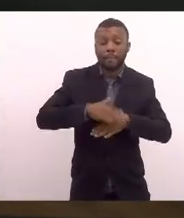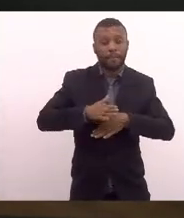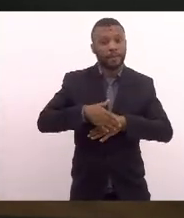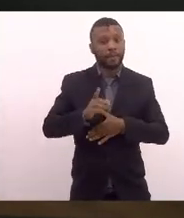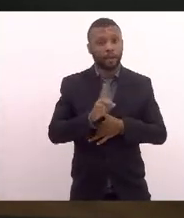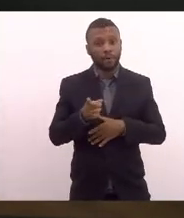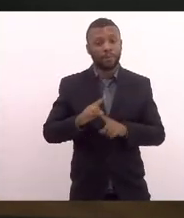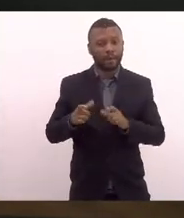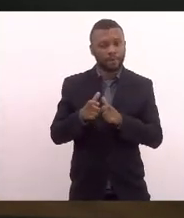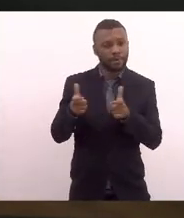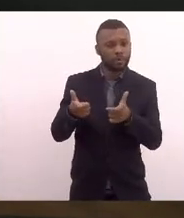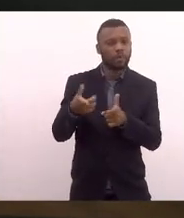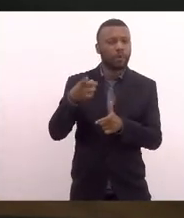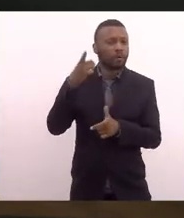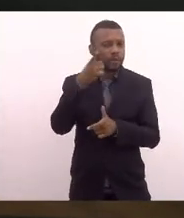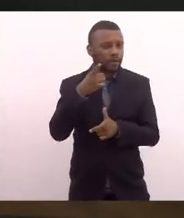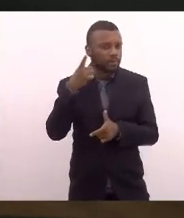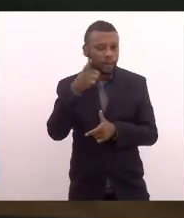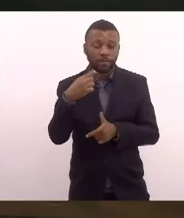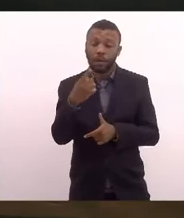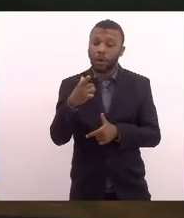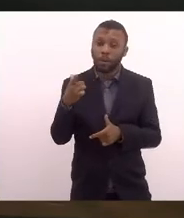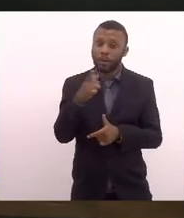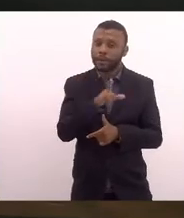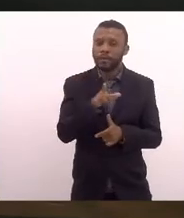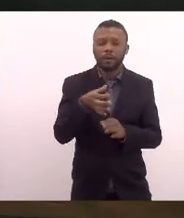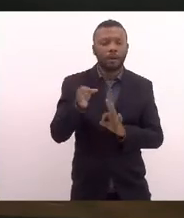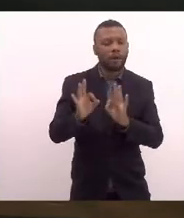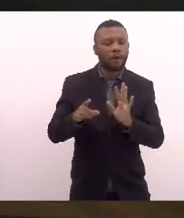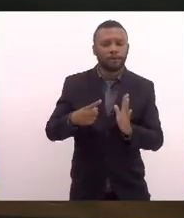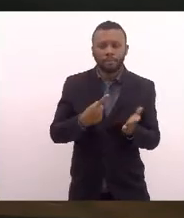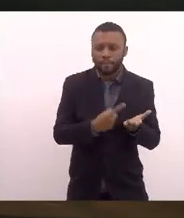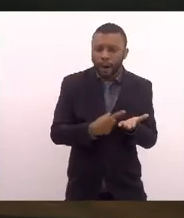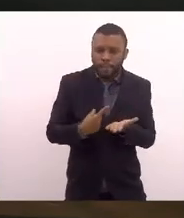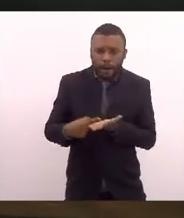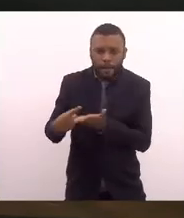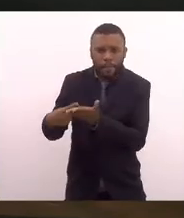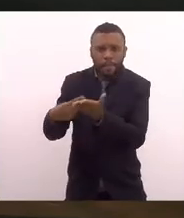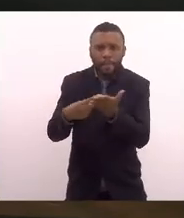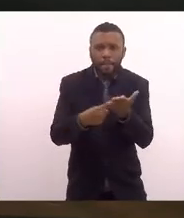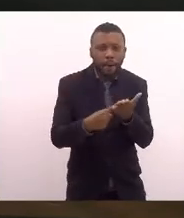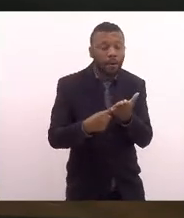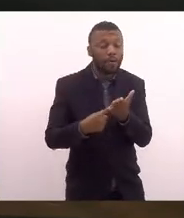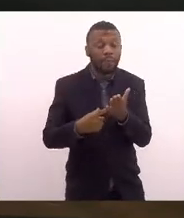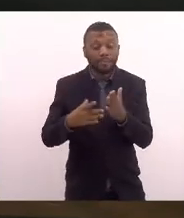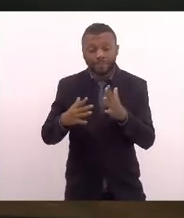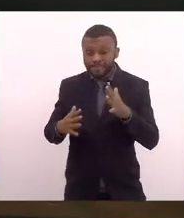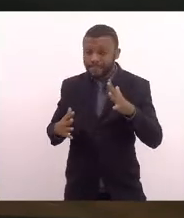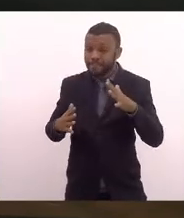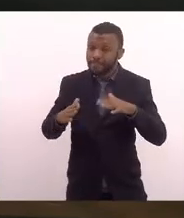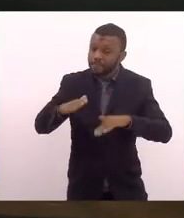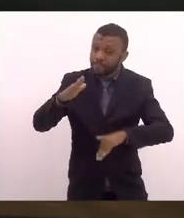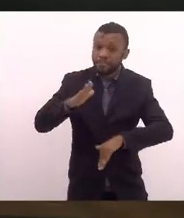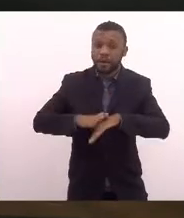pelos parlamentares, e a gente conseguiu uma articulação suprapartidária, né,